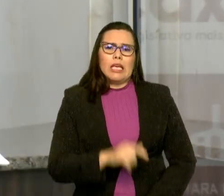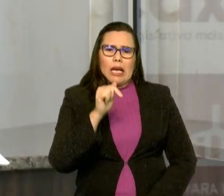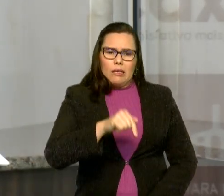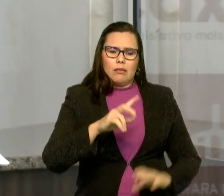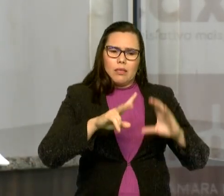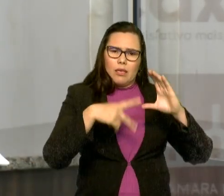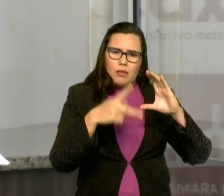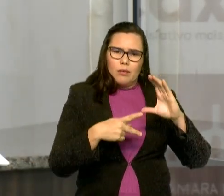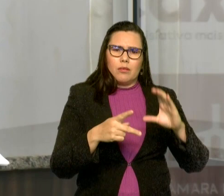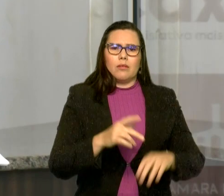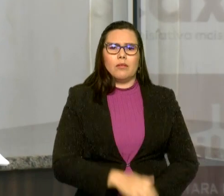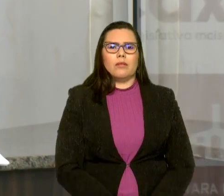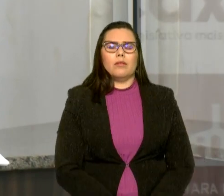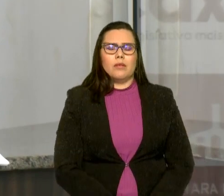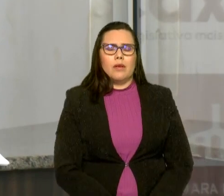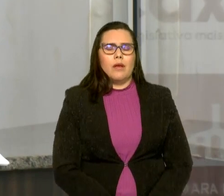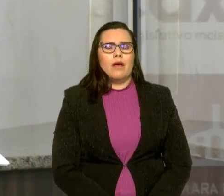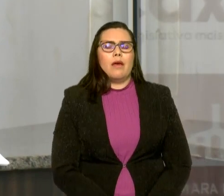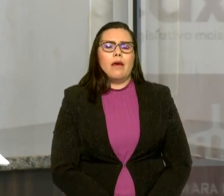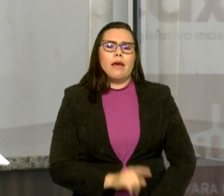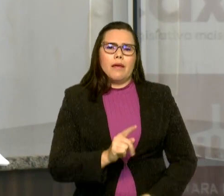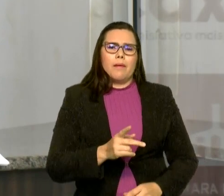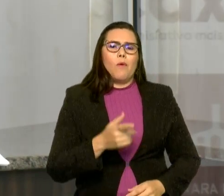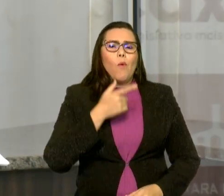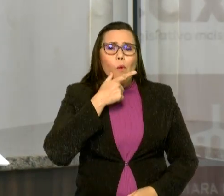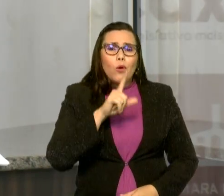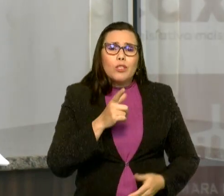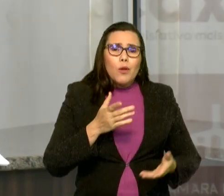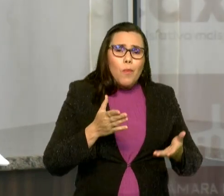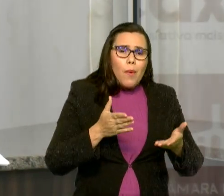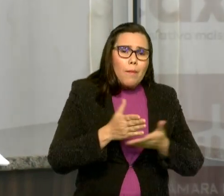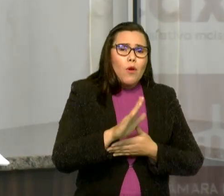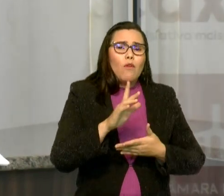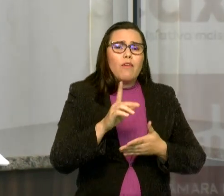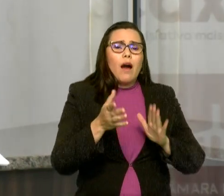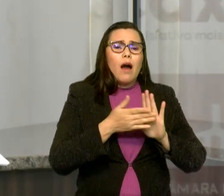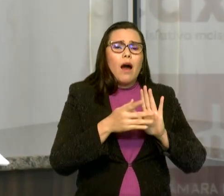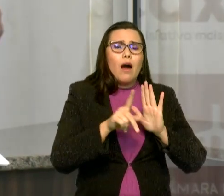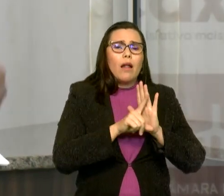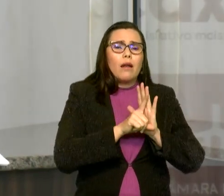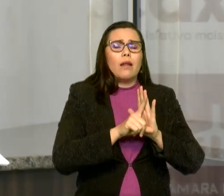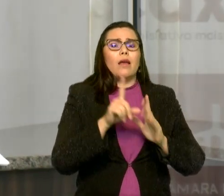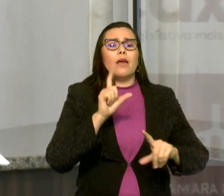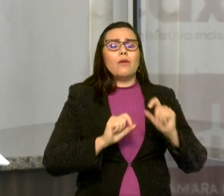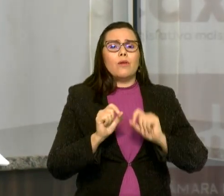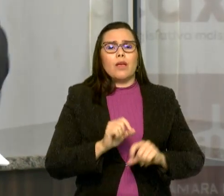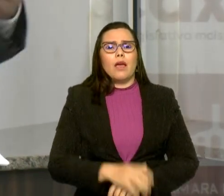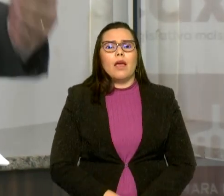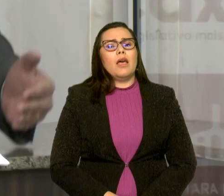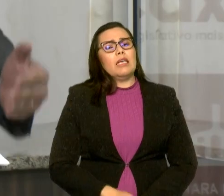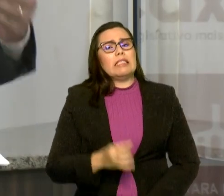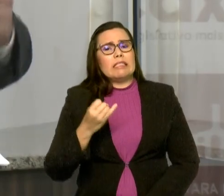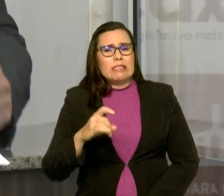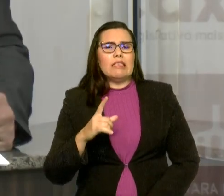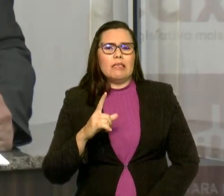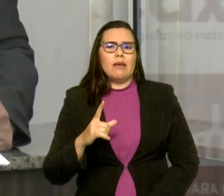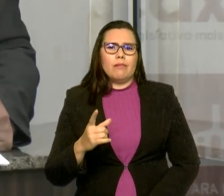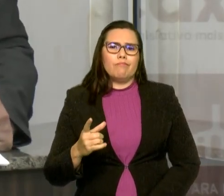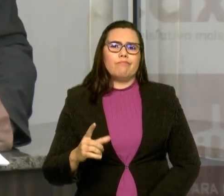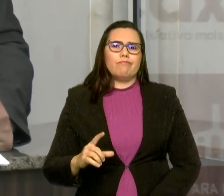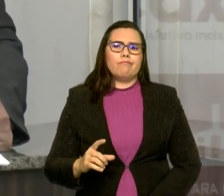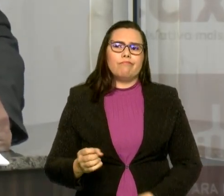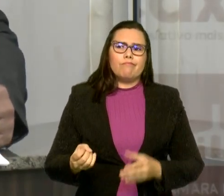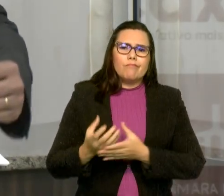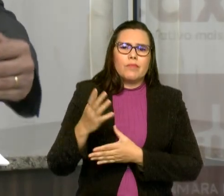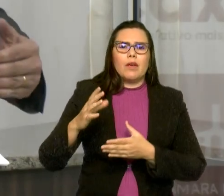município de Caxias, para todos os concursos públicos, matérias atinentes ao conhecimento específico da cidade. Me revelaram